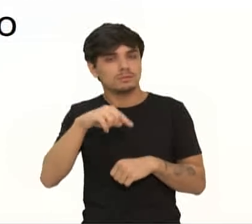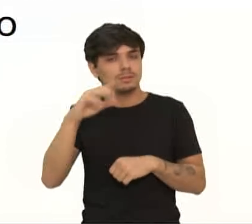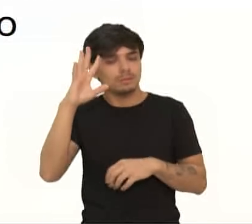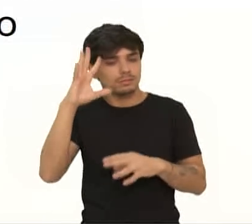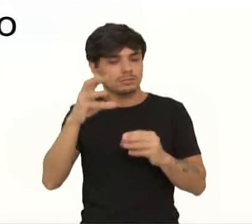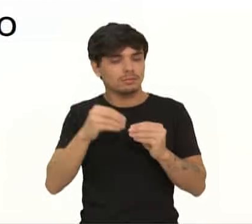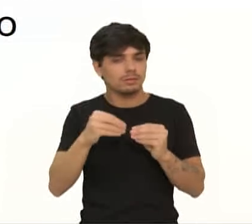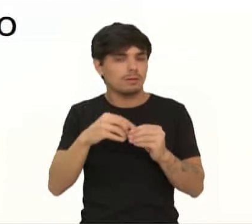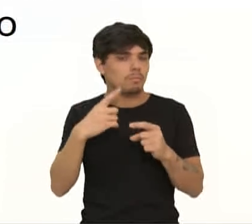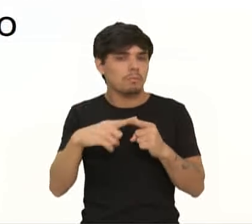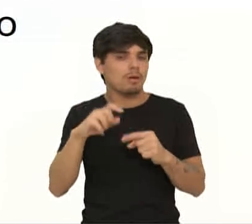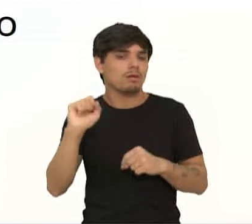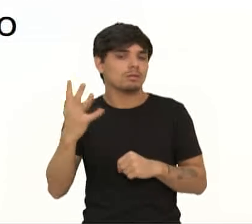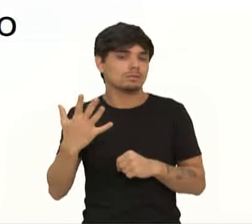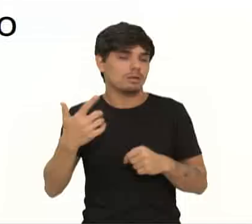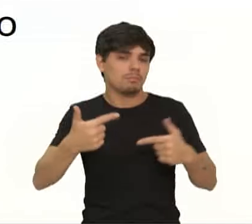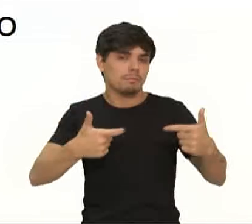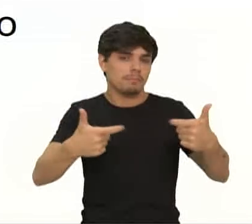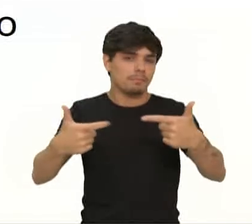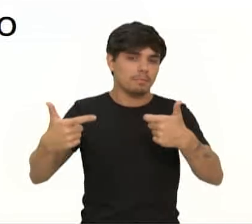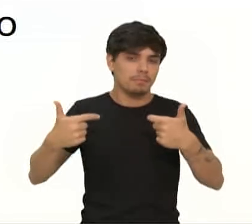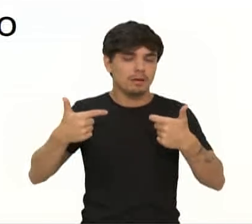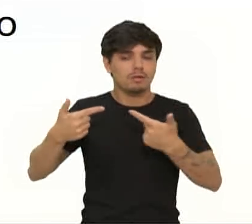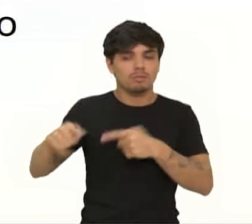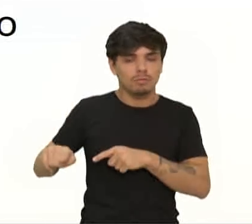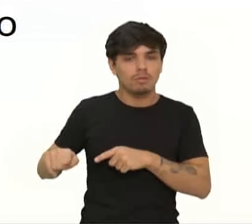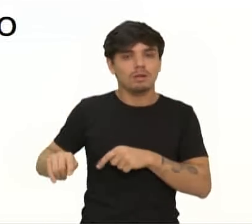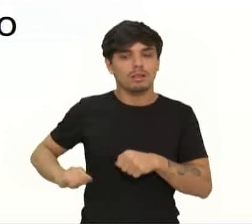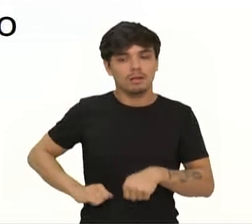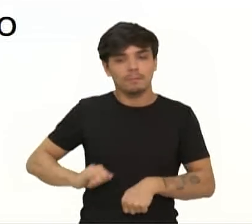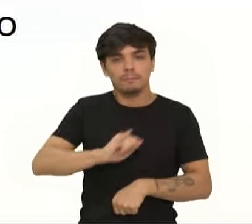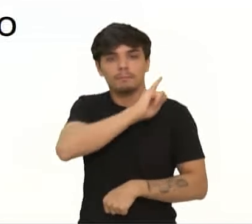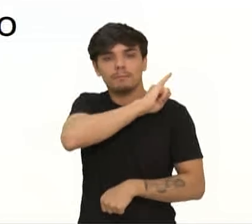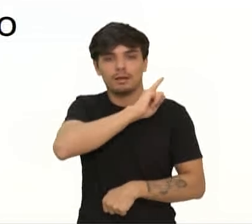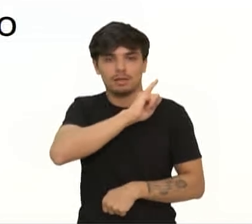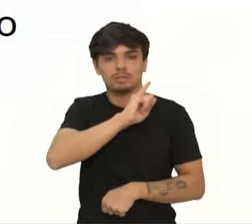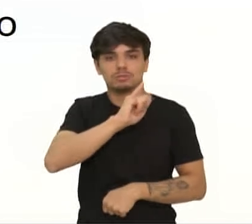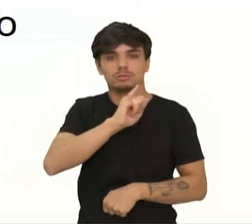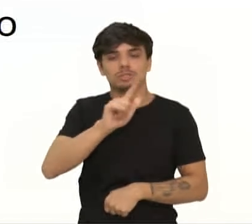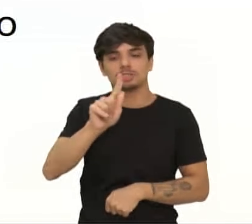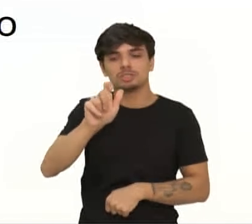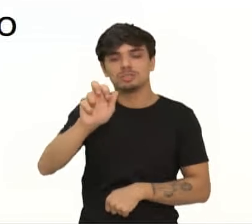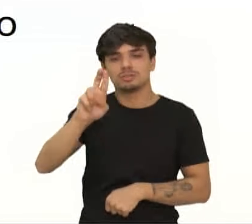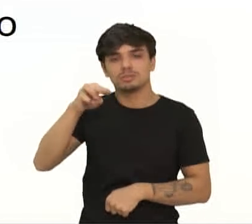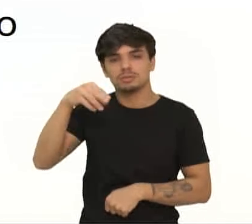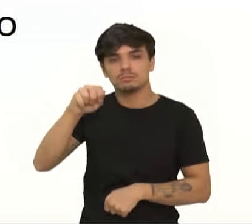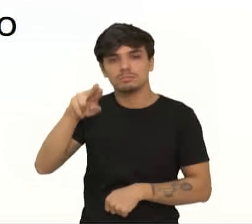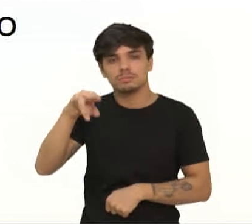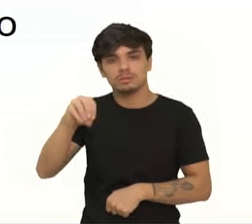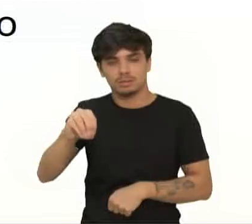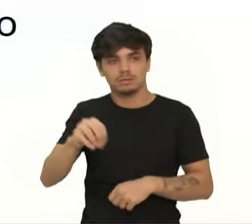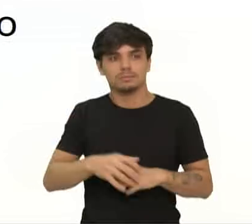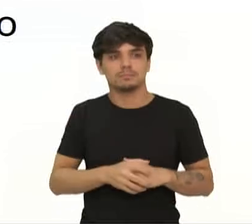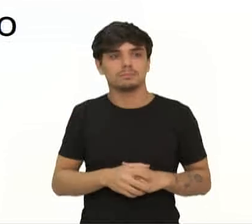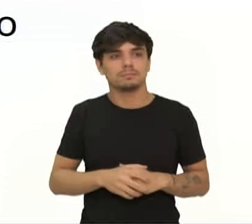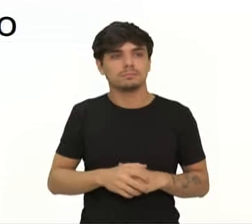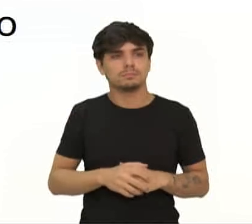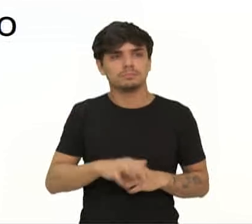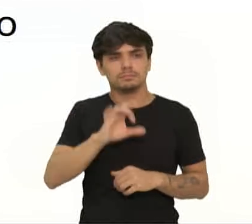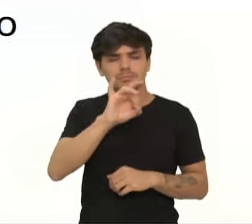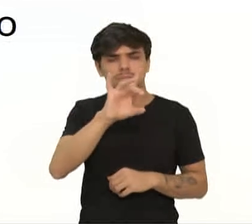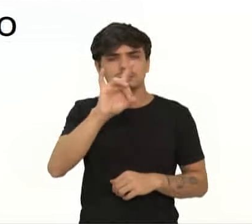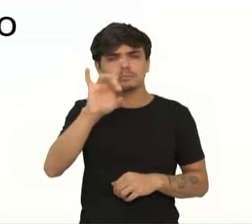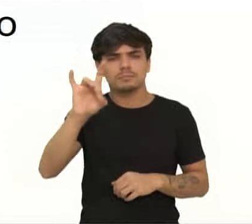o porquê da guerra, contra o Império Romano Germânico. O que era o Império? Eram vários principados, Então,